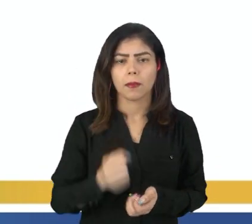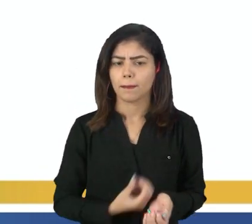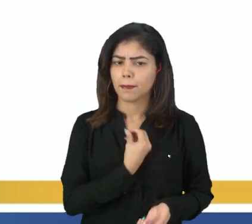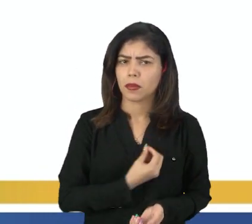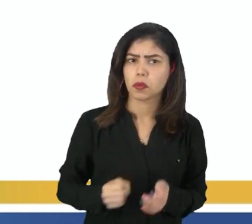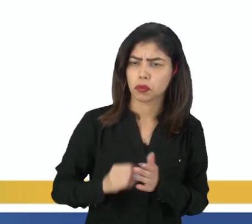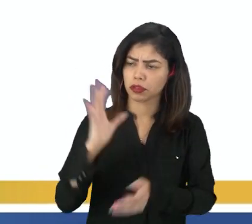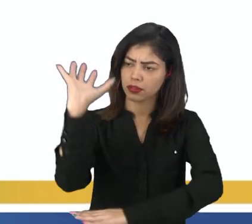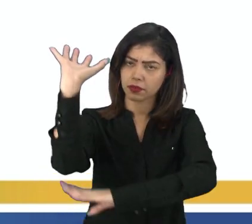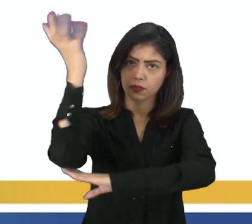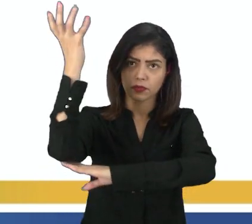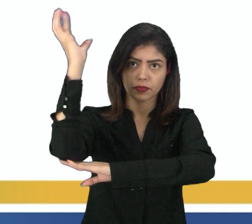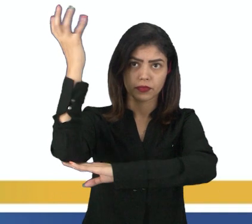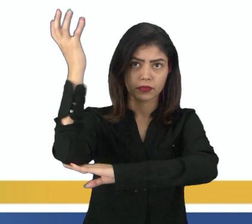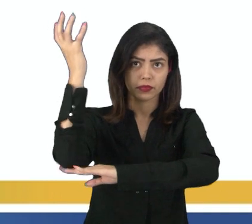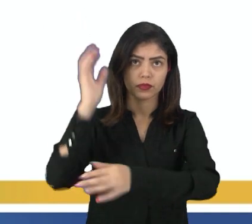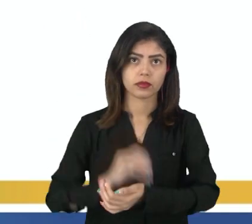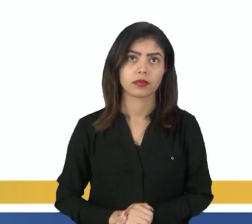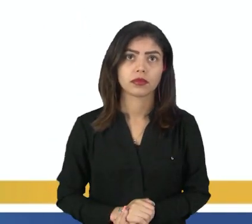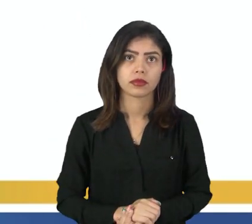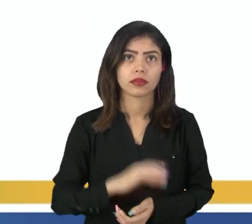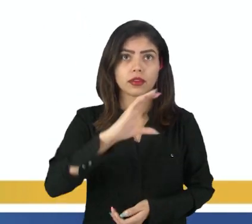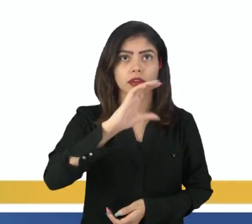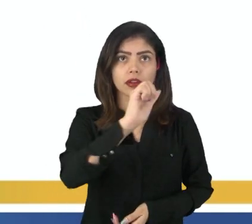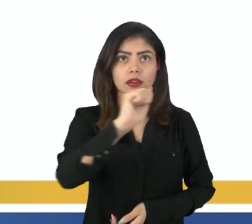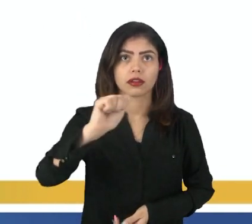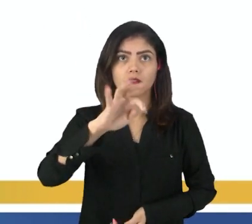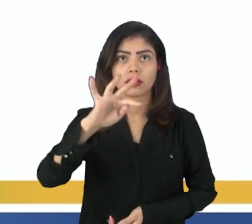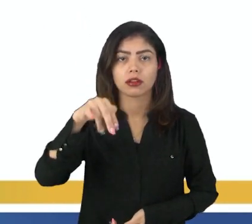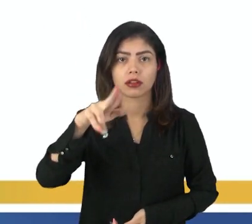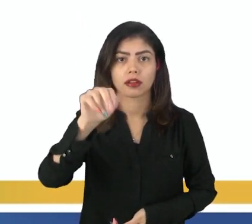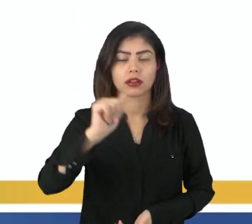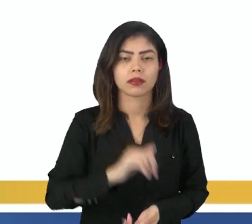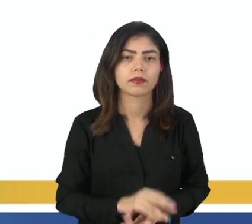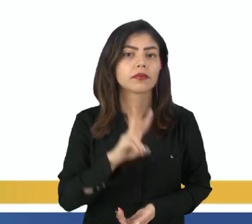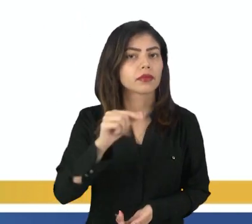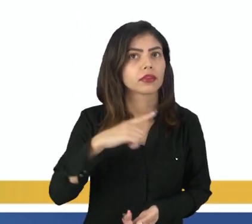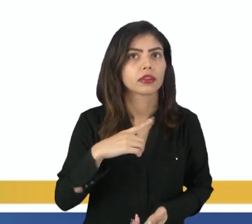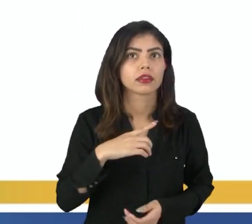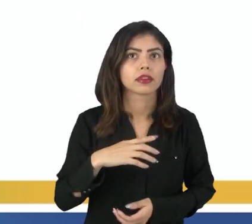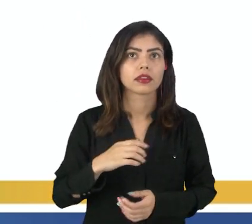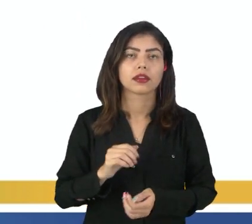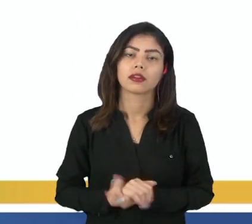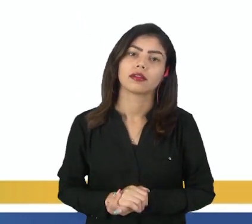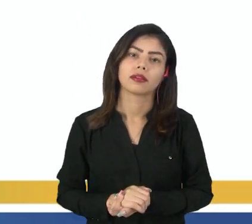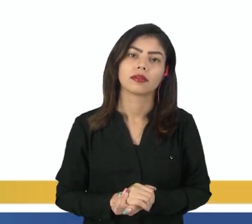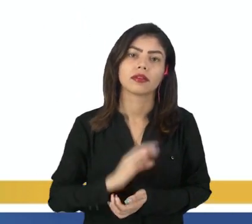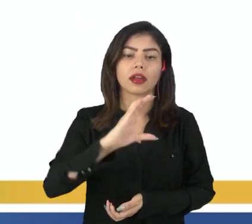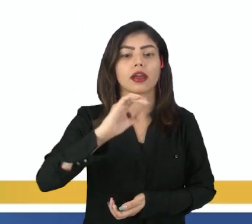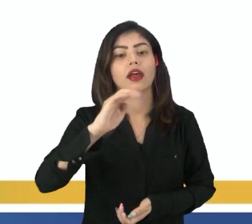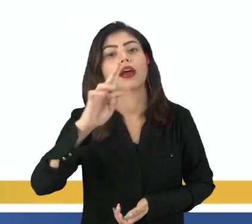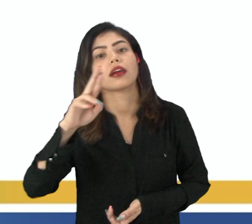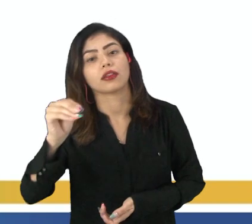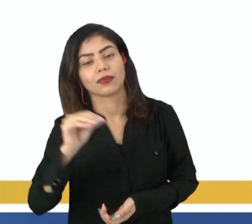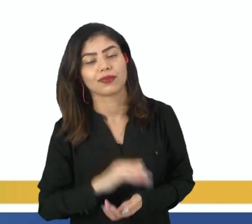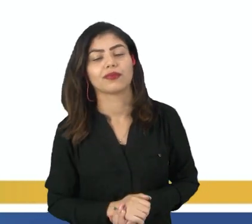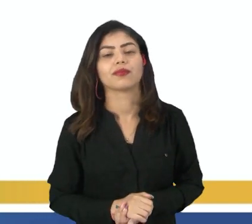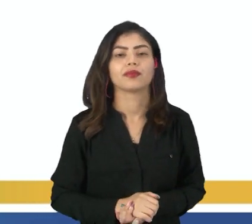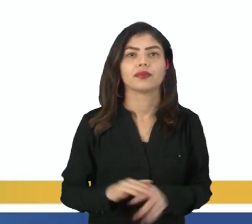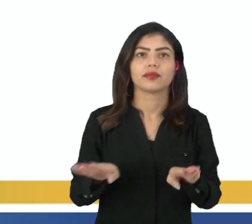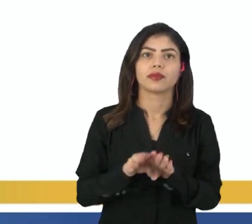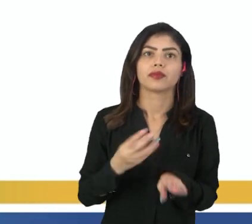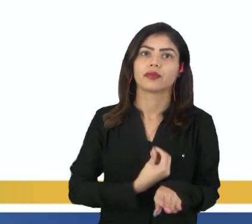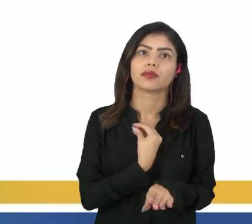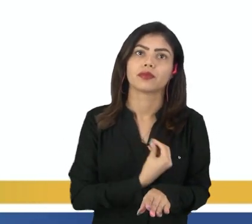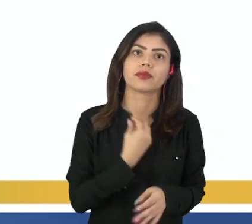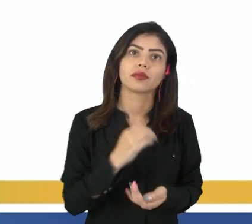muitas palmeiras, o bioma da caatinga, e aí você vai ter os cactos, que está muito presente nessa cultura aí,